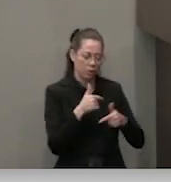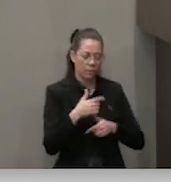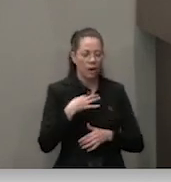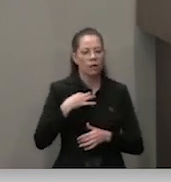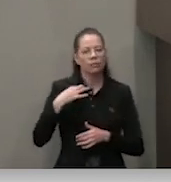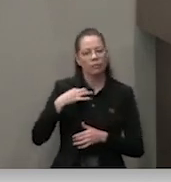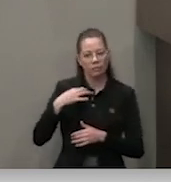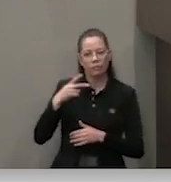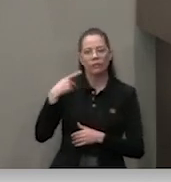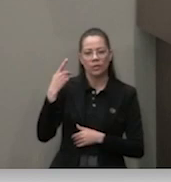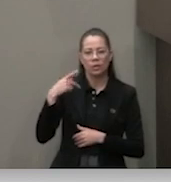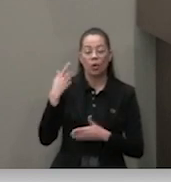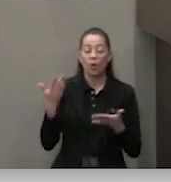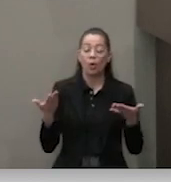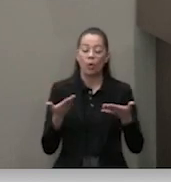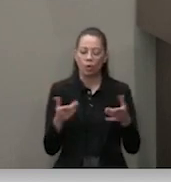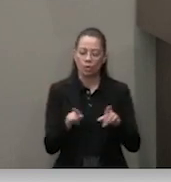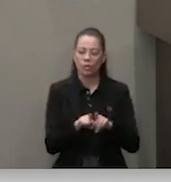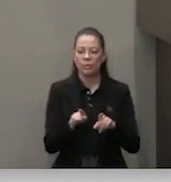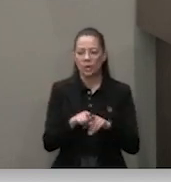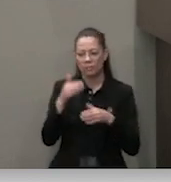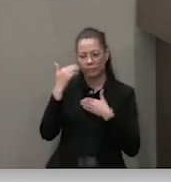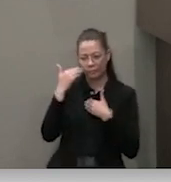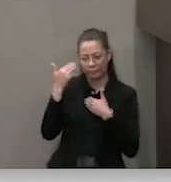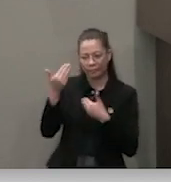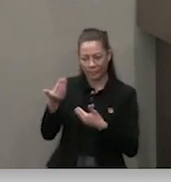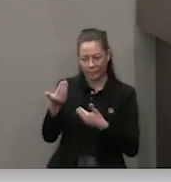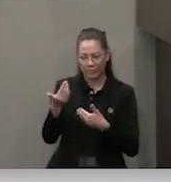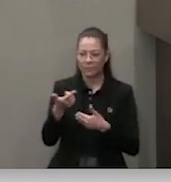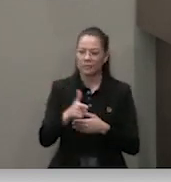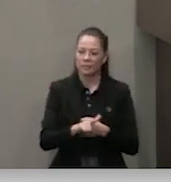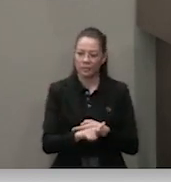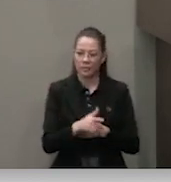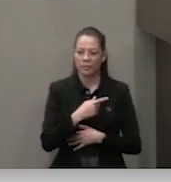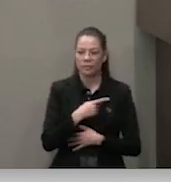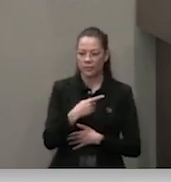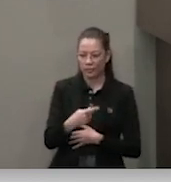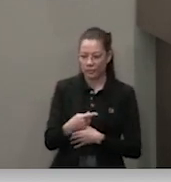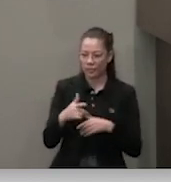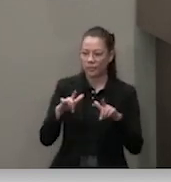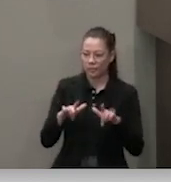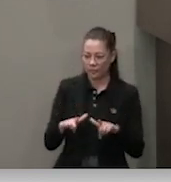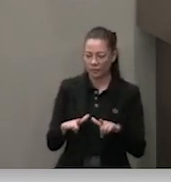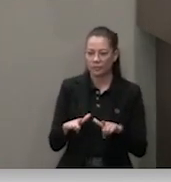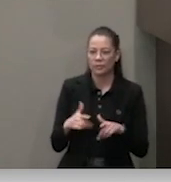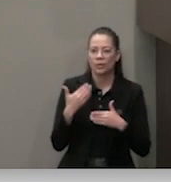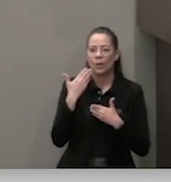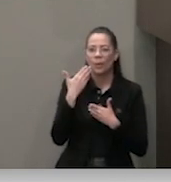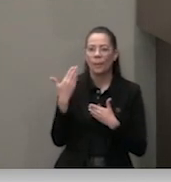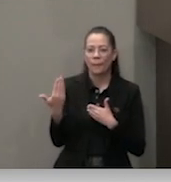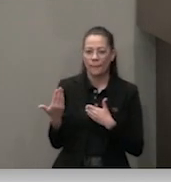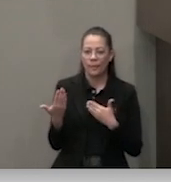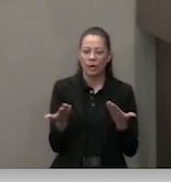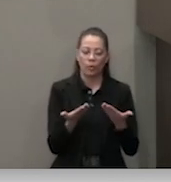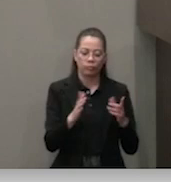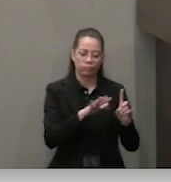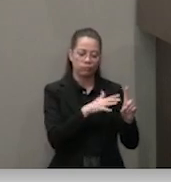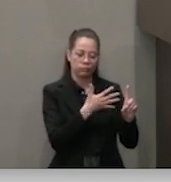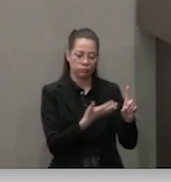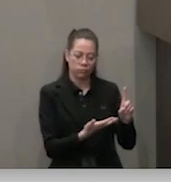Vereador Né e hoje eu devo muito a senhora obrigado muito obrigado Presidente pelo espaço Muito obrigado pela concessão da